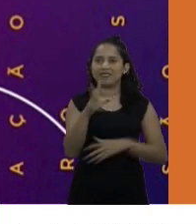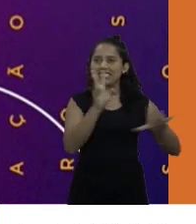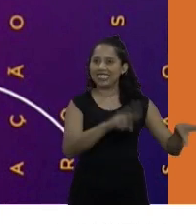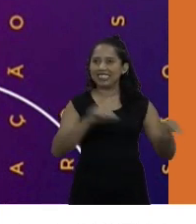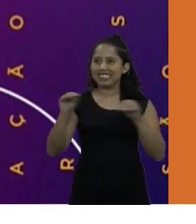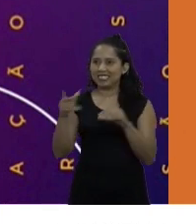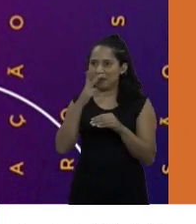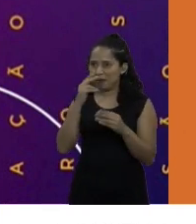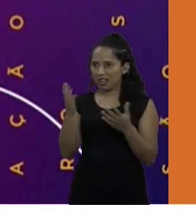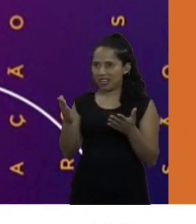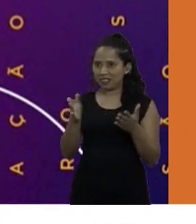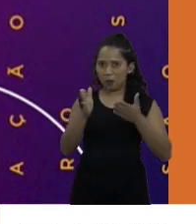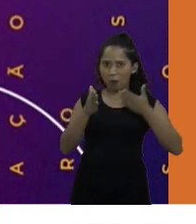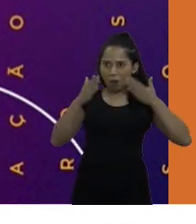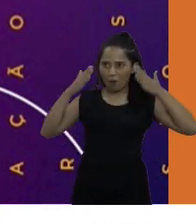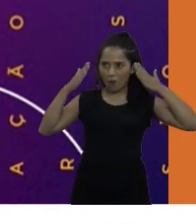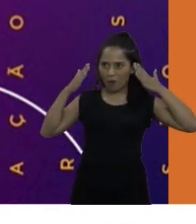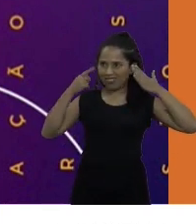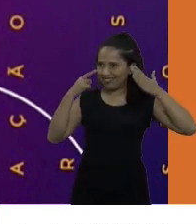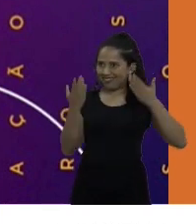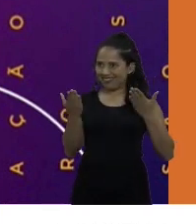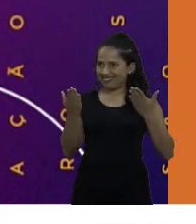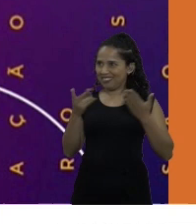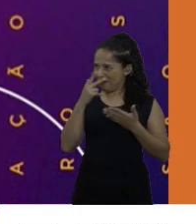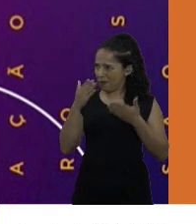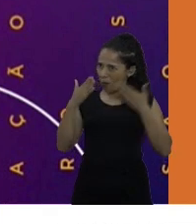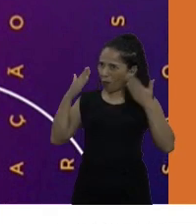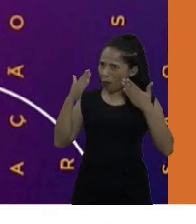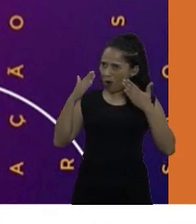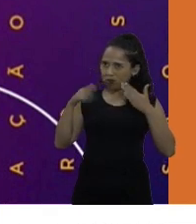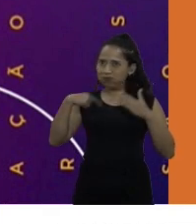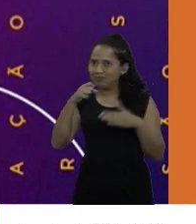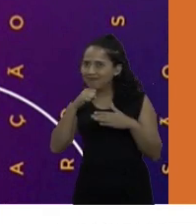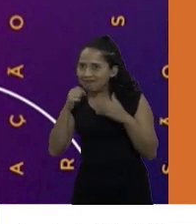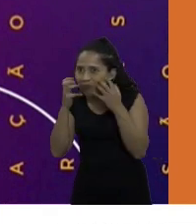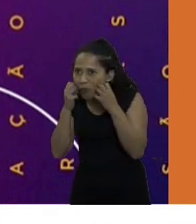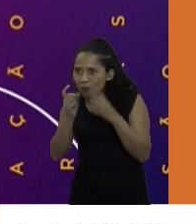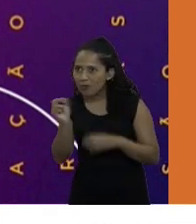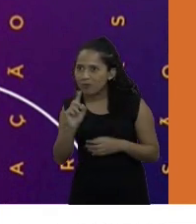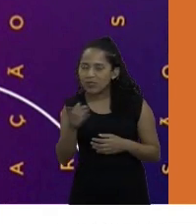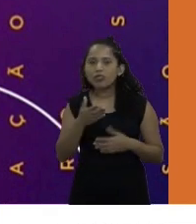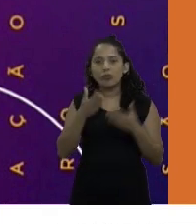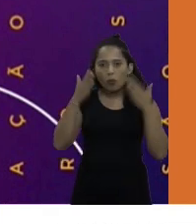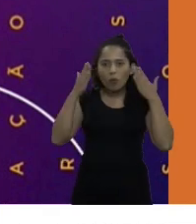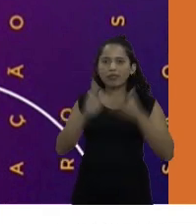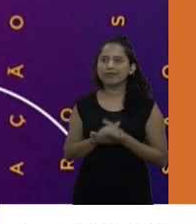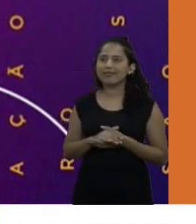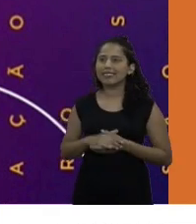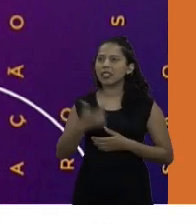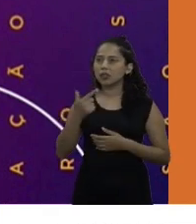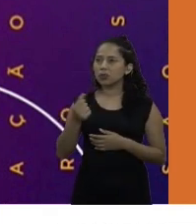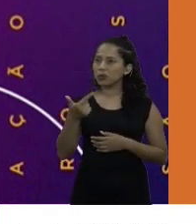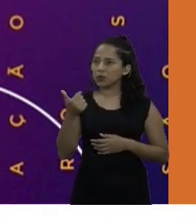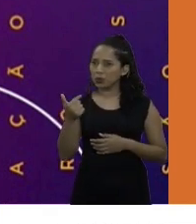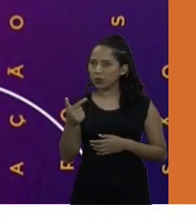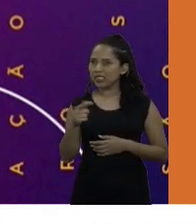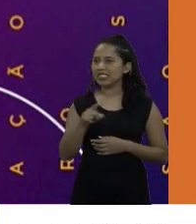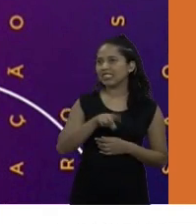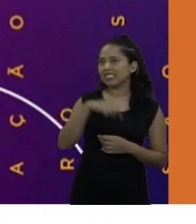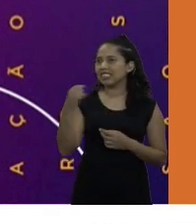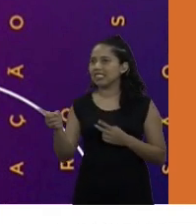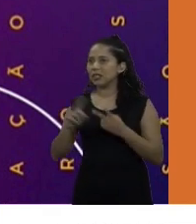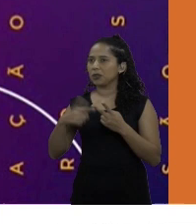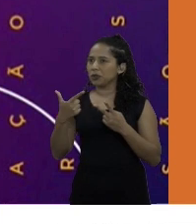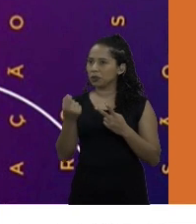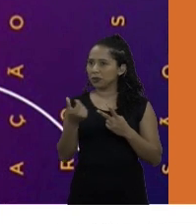ficando mais jovem, né? Olha que louco. Não parece? Essa é a foto de 2012. Essa é a foto de 2014, quando eu